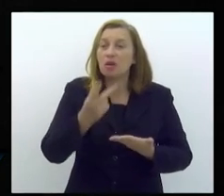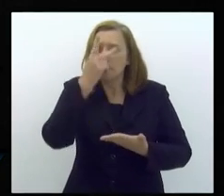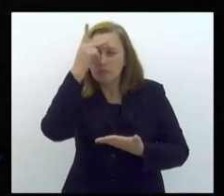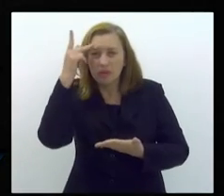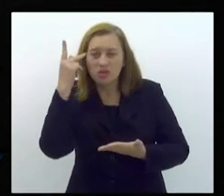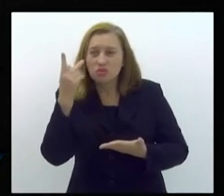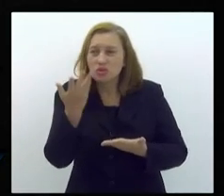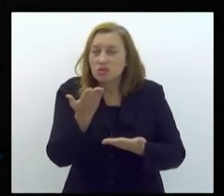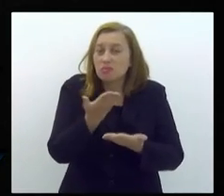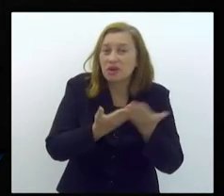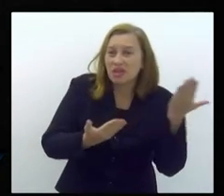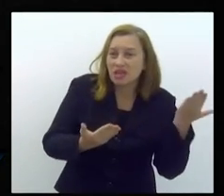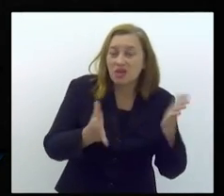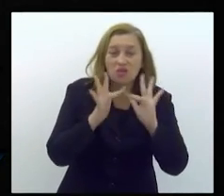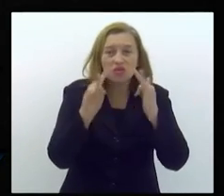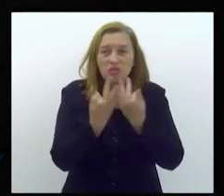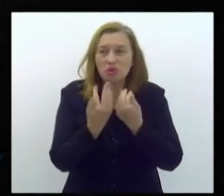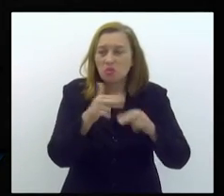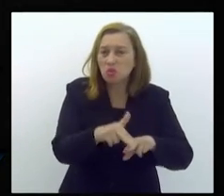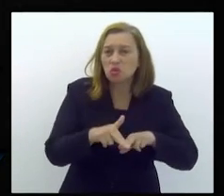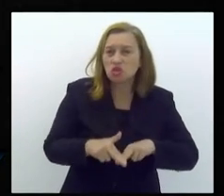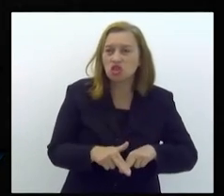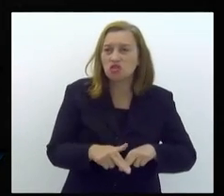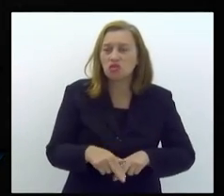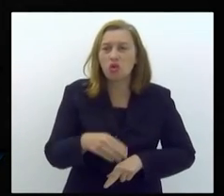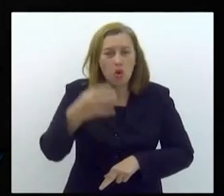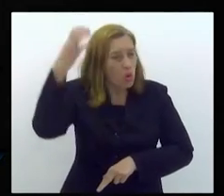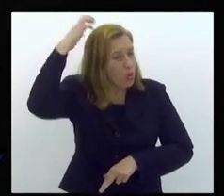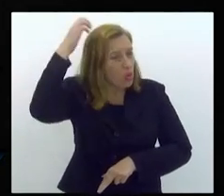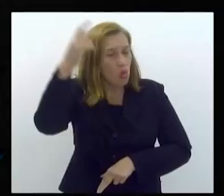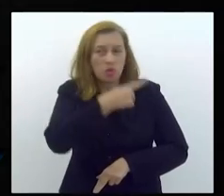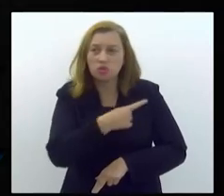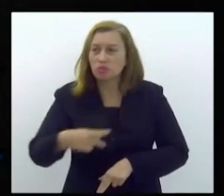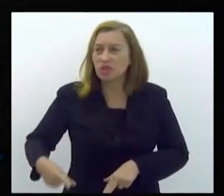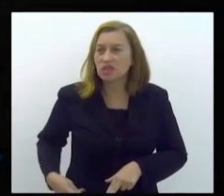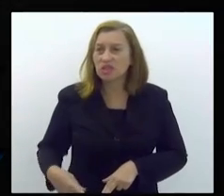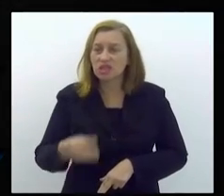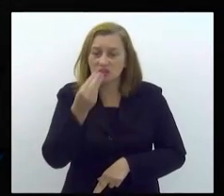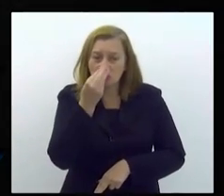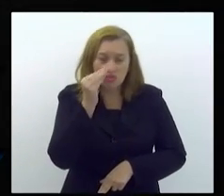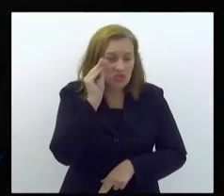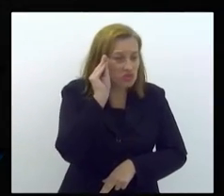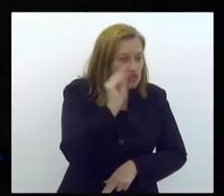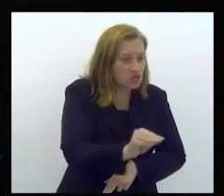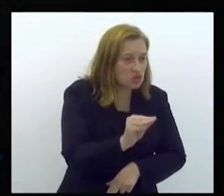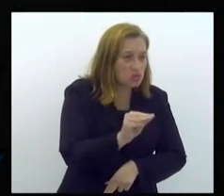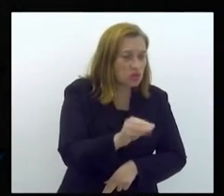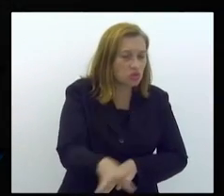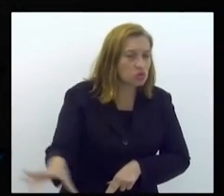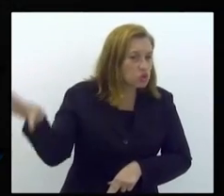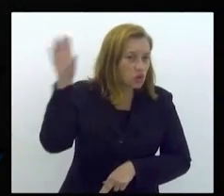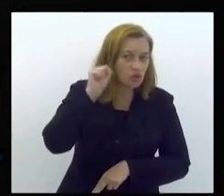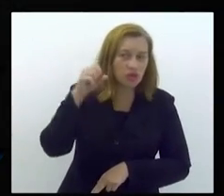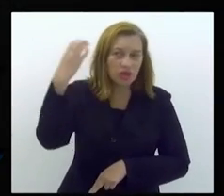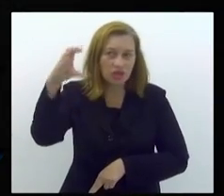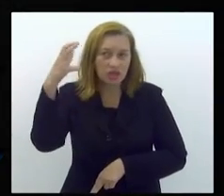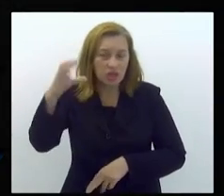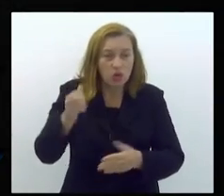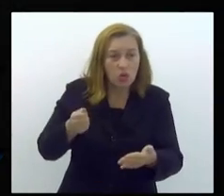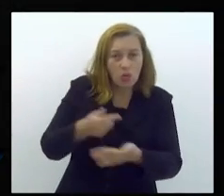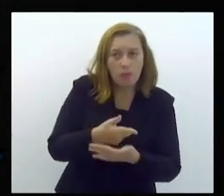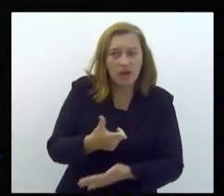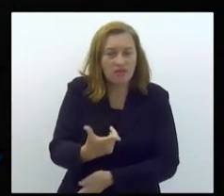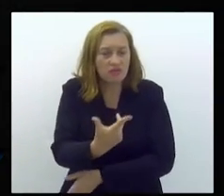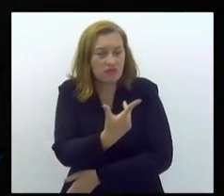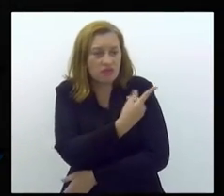queridos por conta de um presidente irresponsável que se recusou havia ciência e comprava vacina para proteger